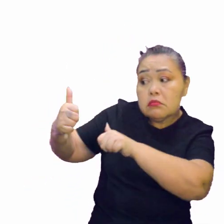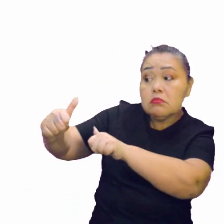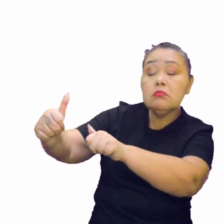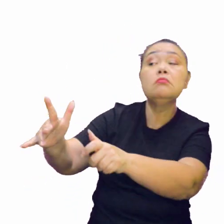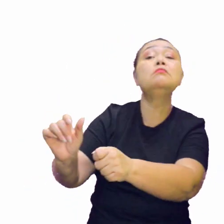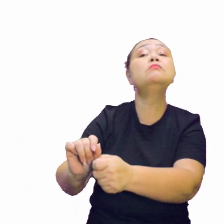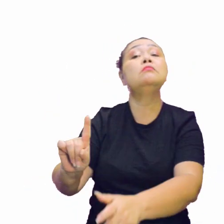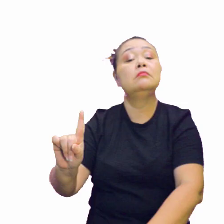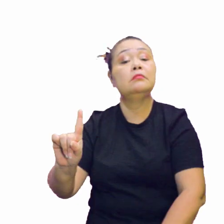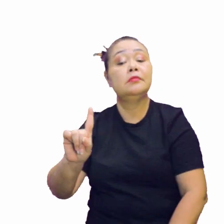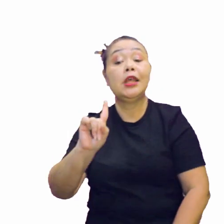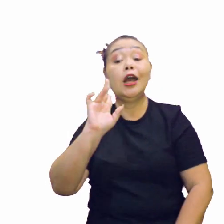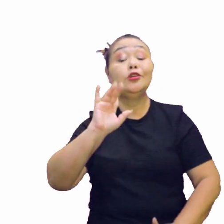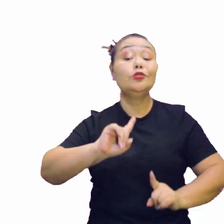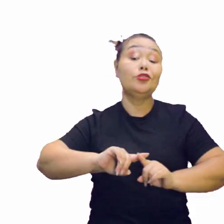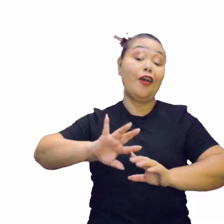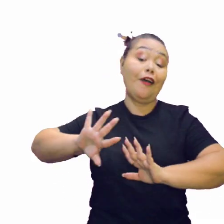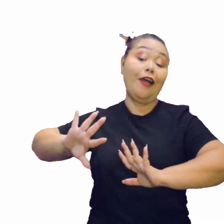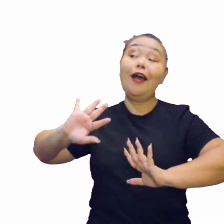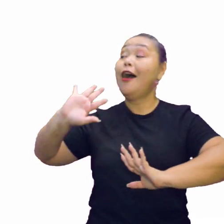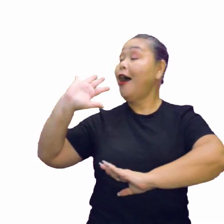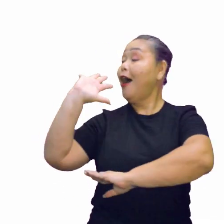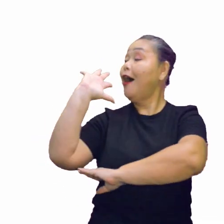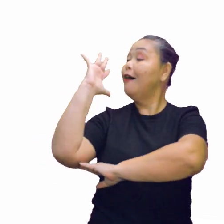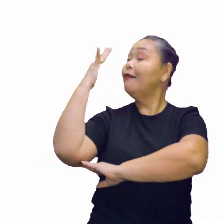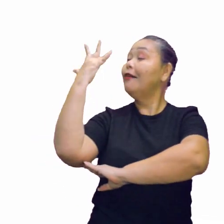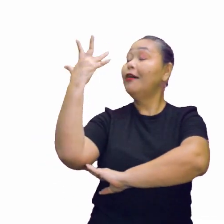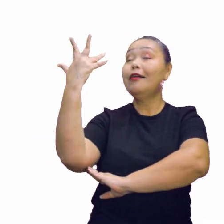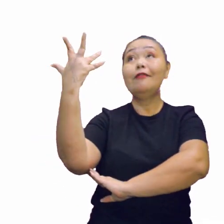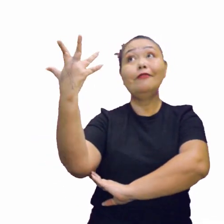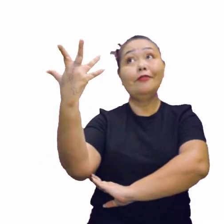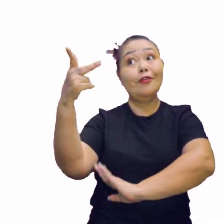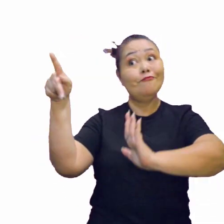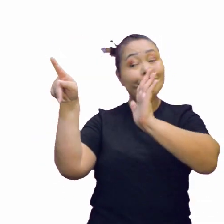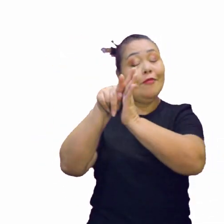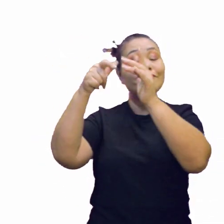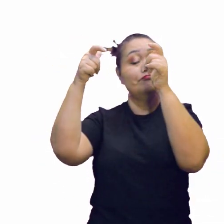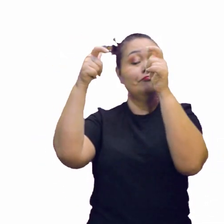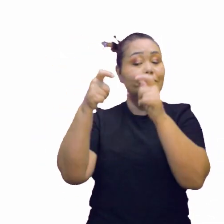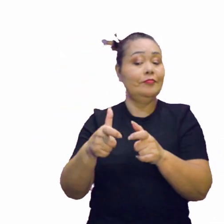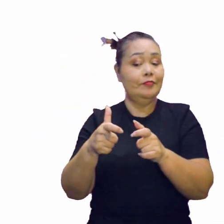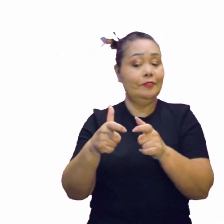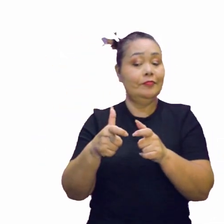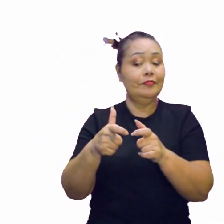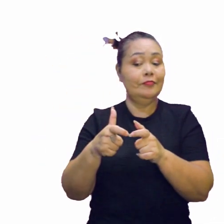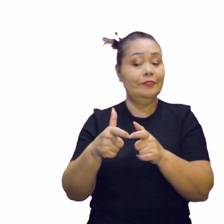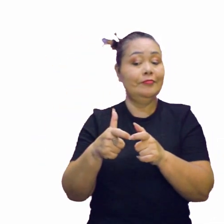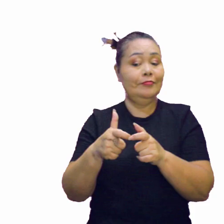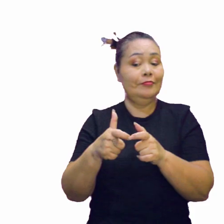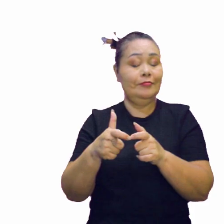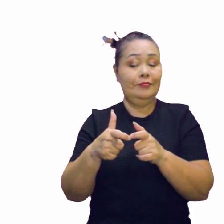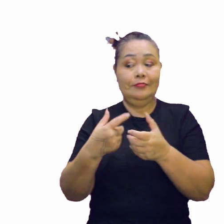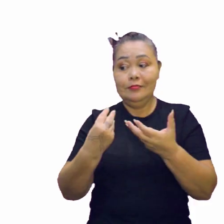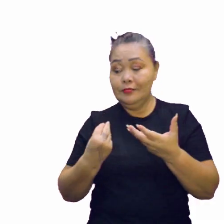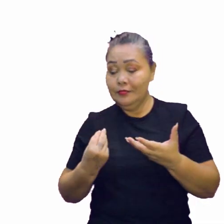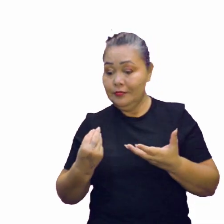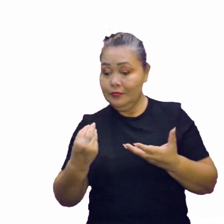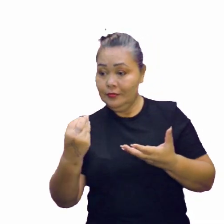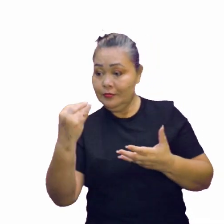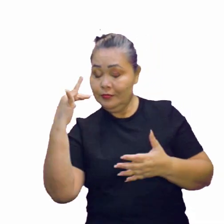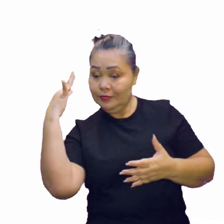árvores nativas têm que fazer esse levantamento. A distribuição das plantas nas